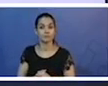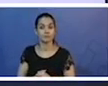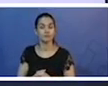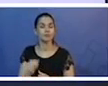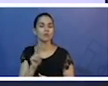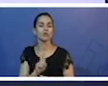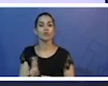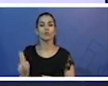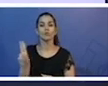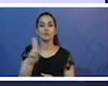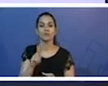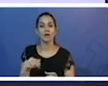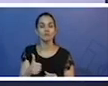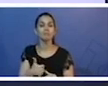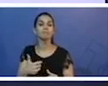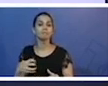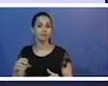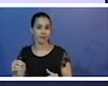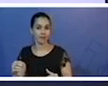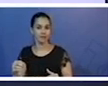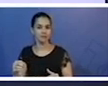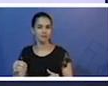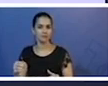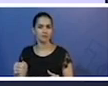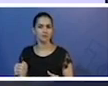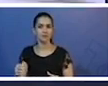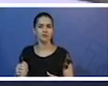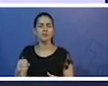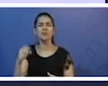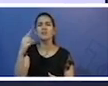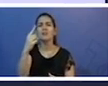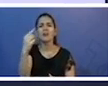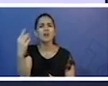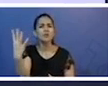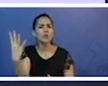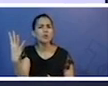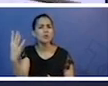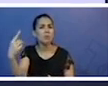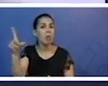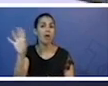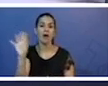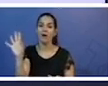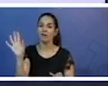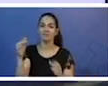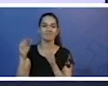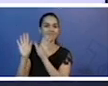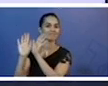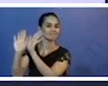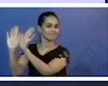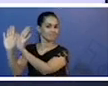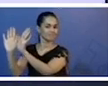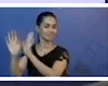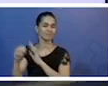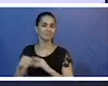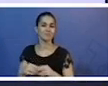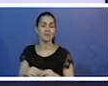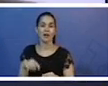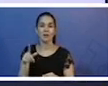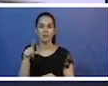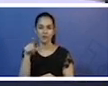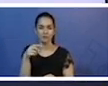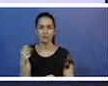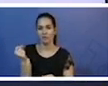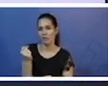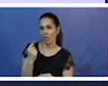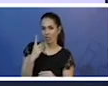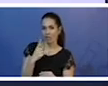usar 10. E o 14? 14 está aí só para contar mesmo, para enganar